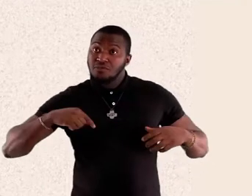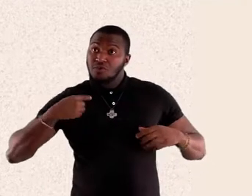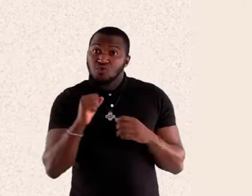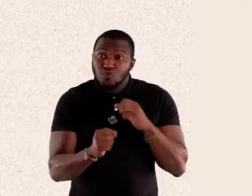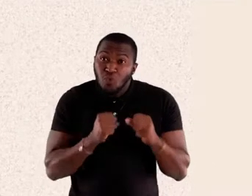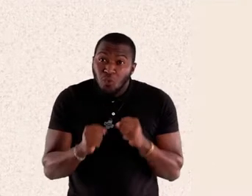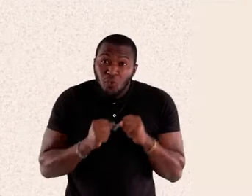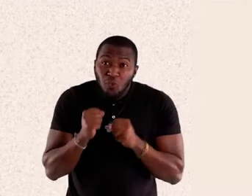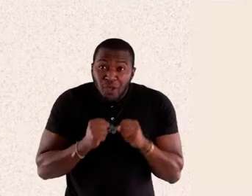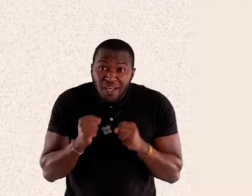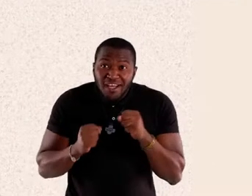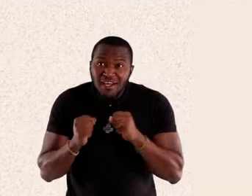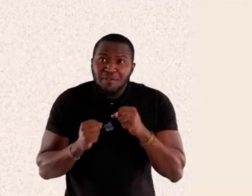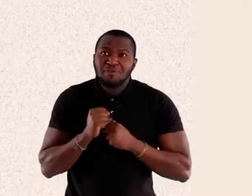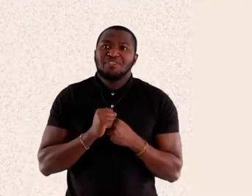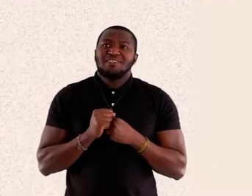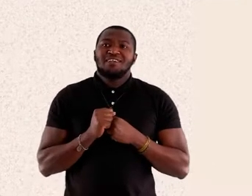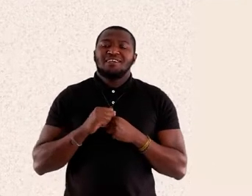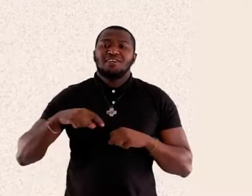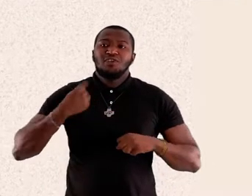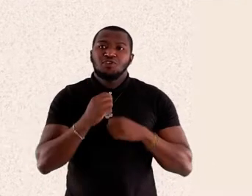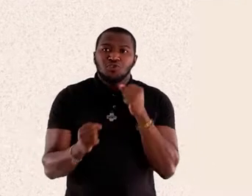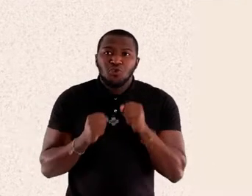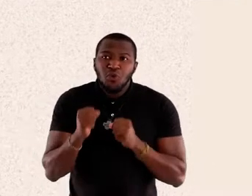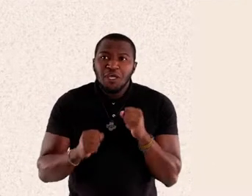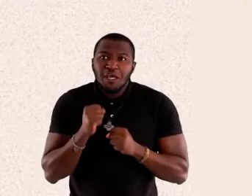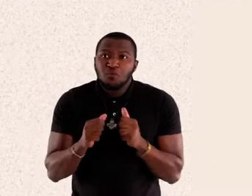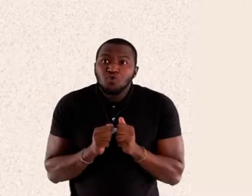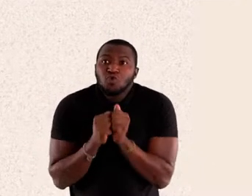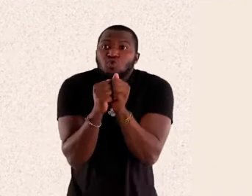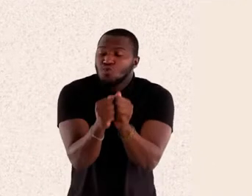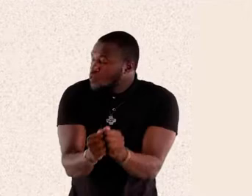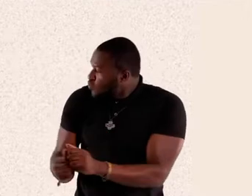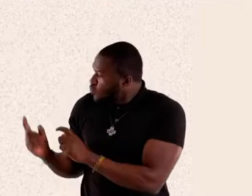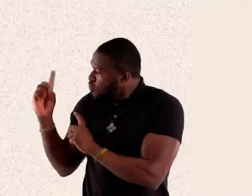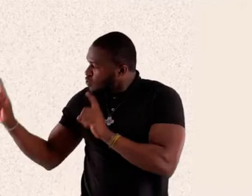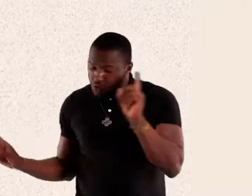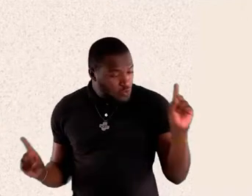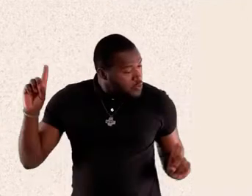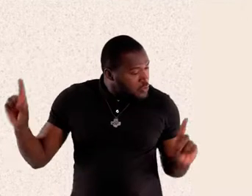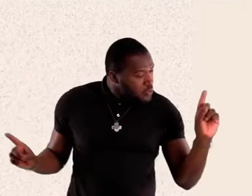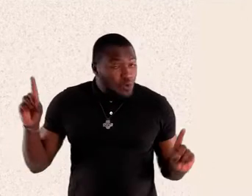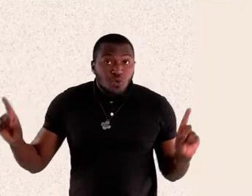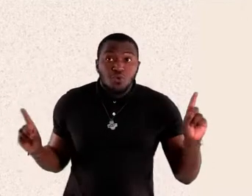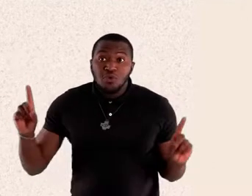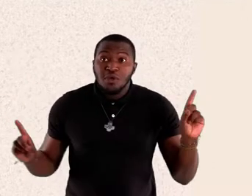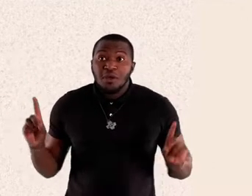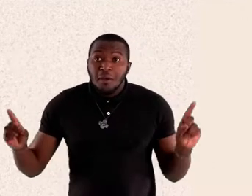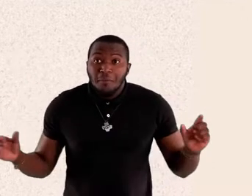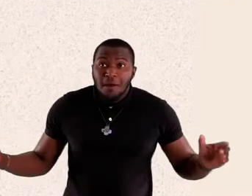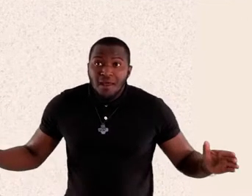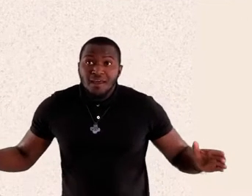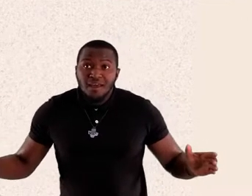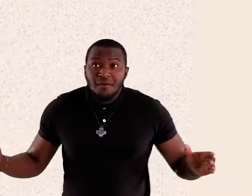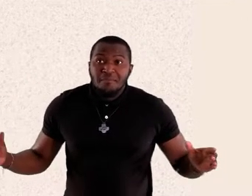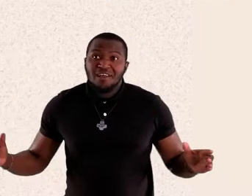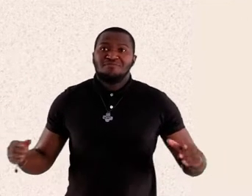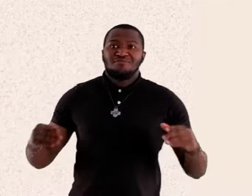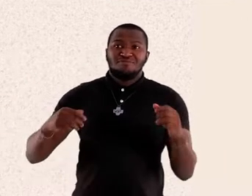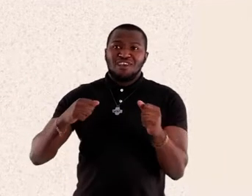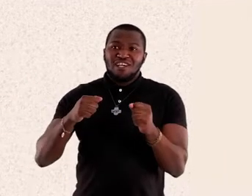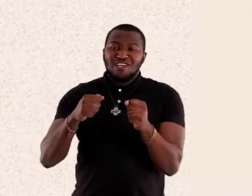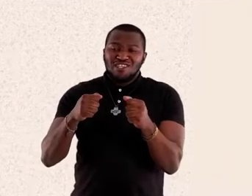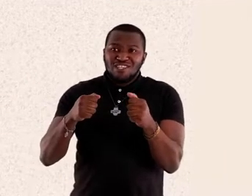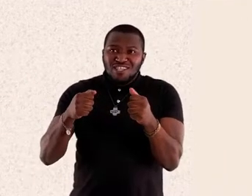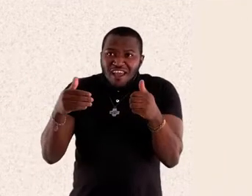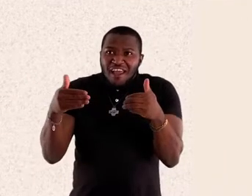corria e a gente corria em bando e para encurralar os mamutes lá né